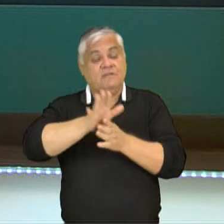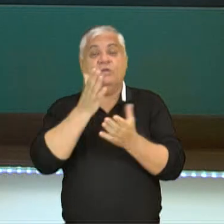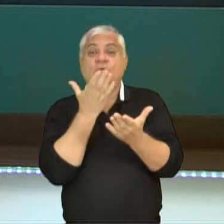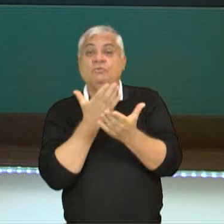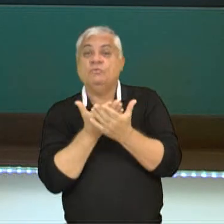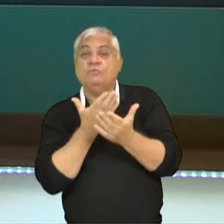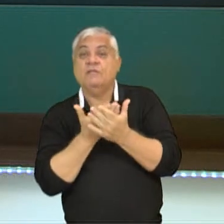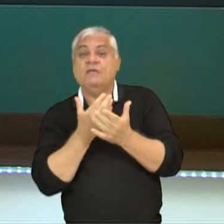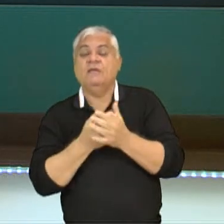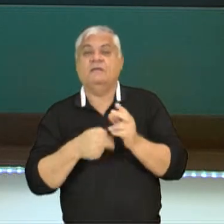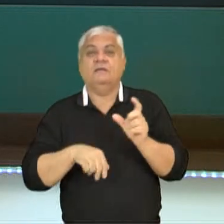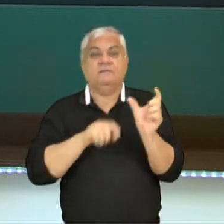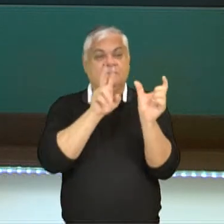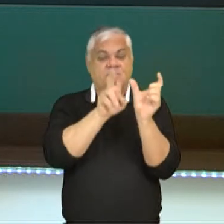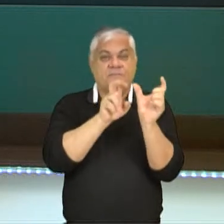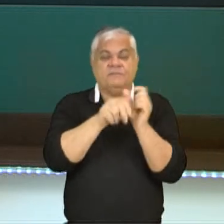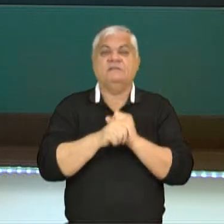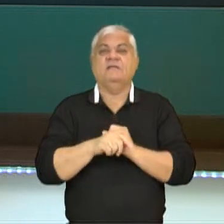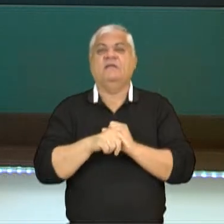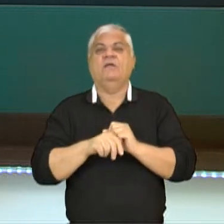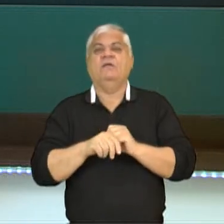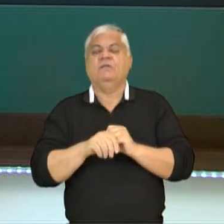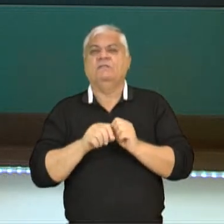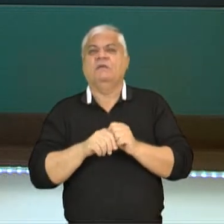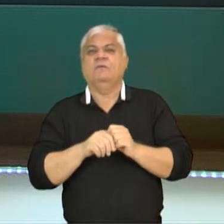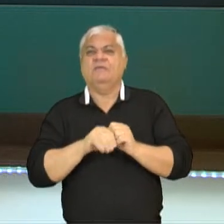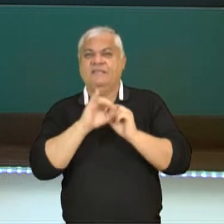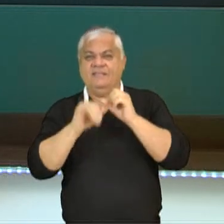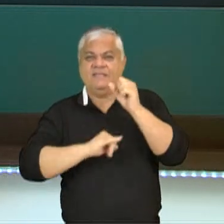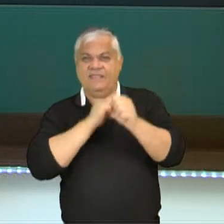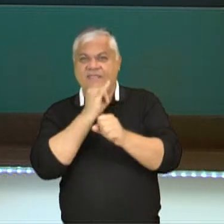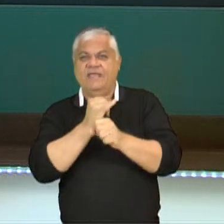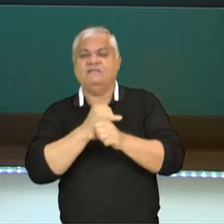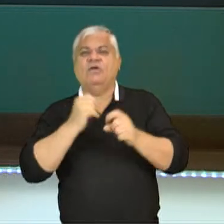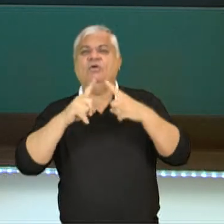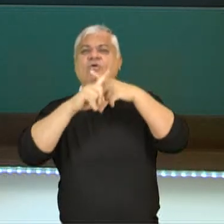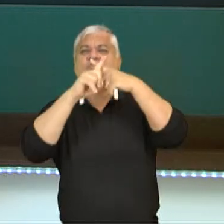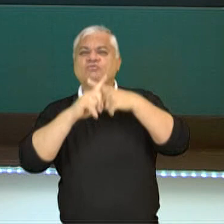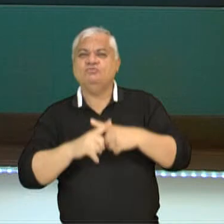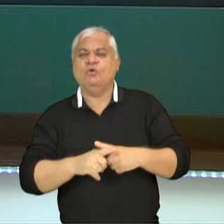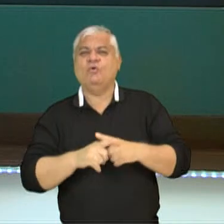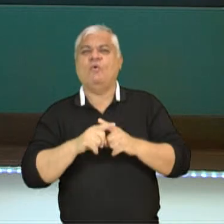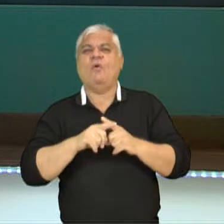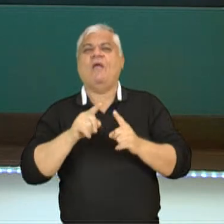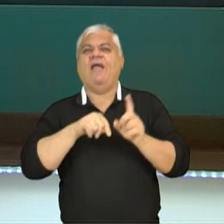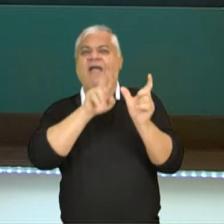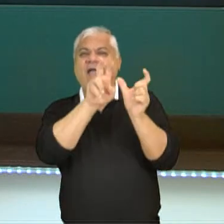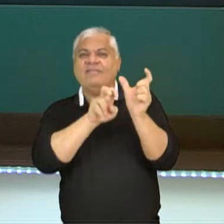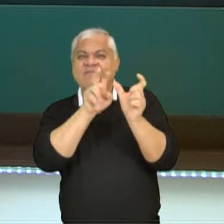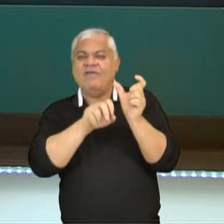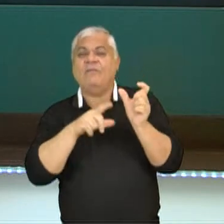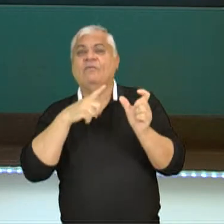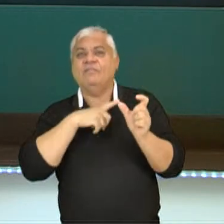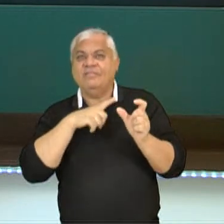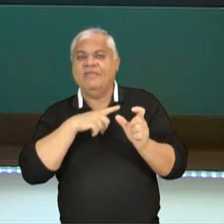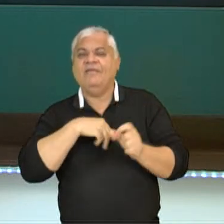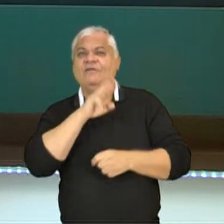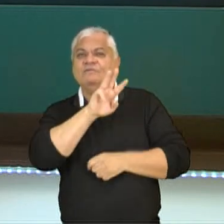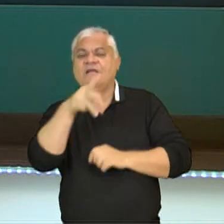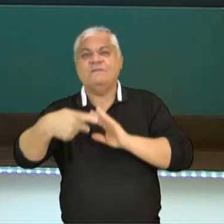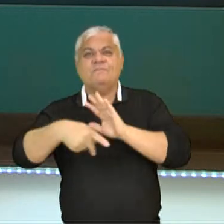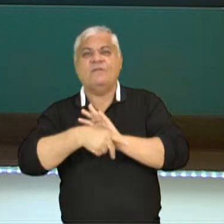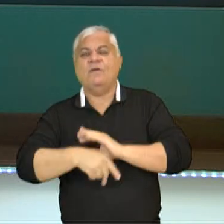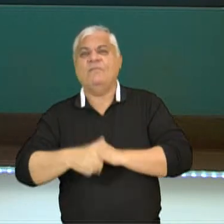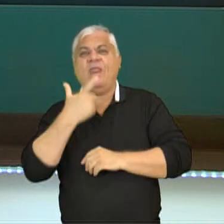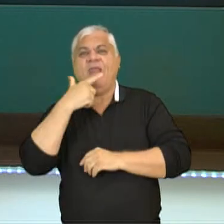vocês digitarem lá no Google jogos de advérbios, né, tem um site só língua portuguesa que ensina por meio de